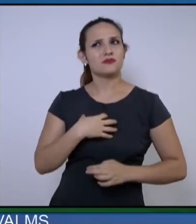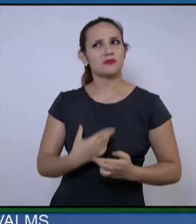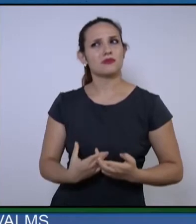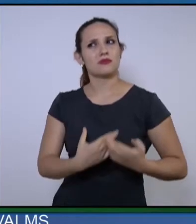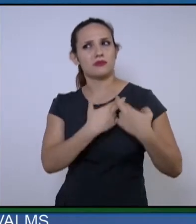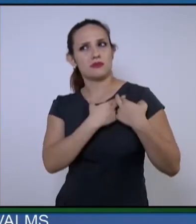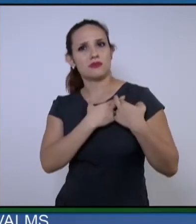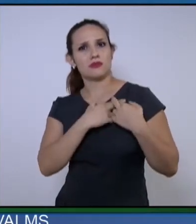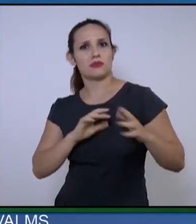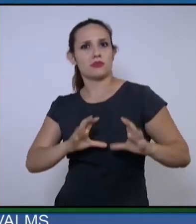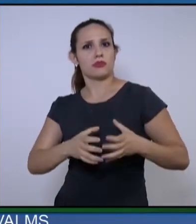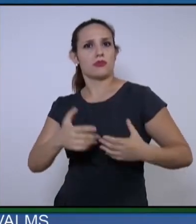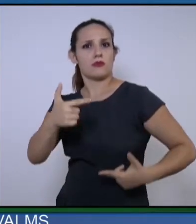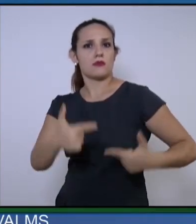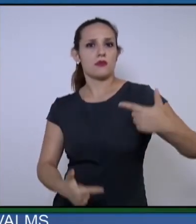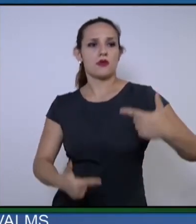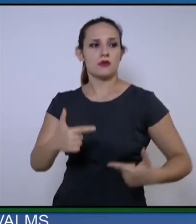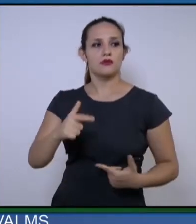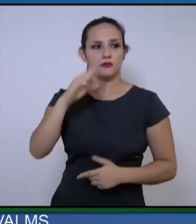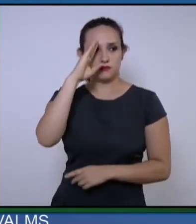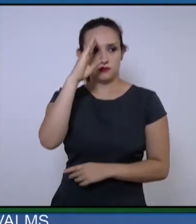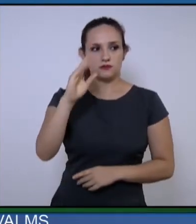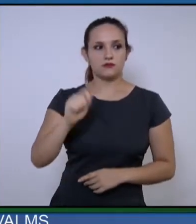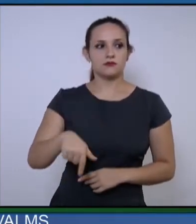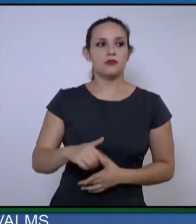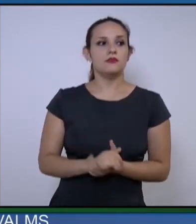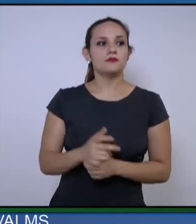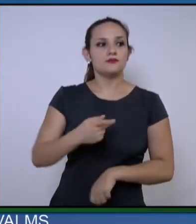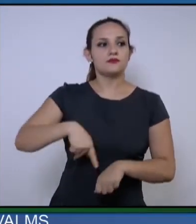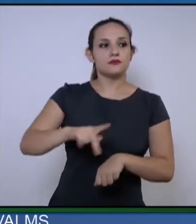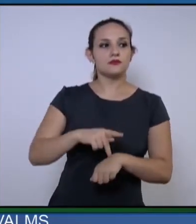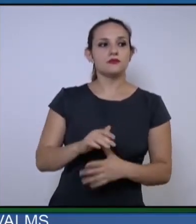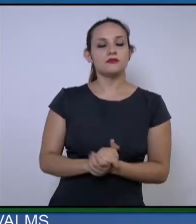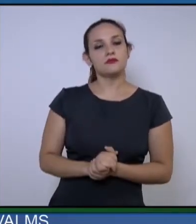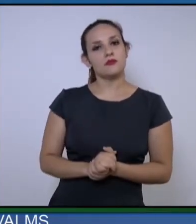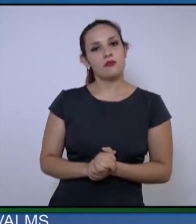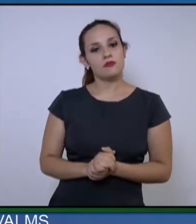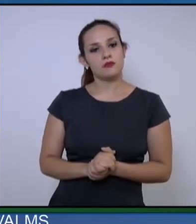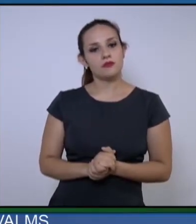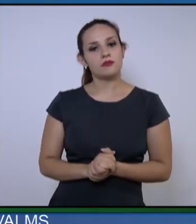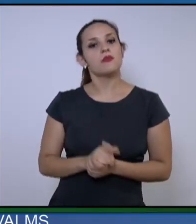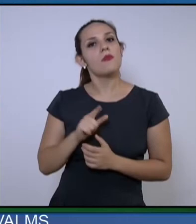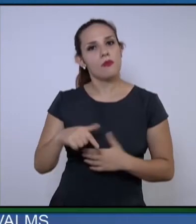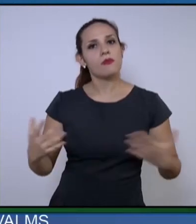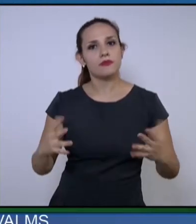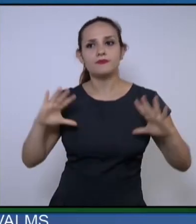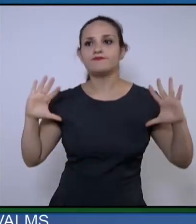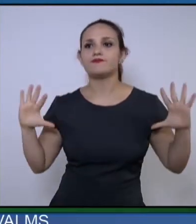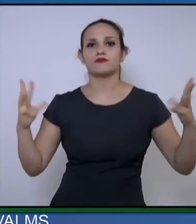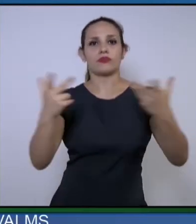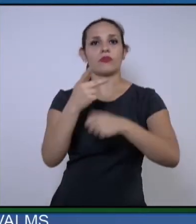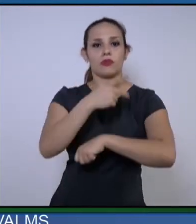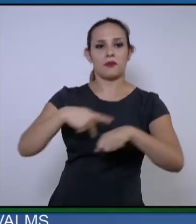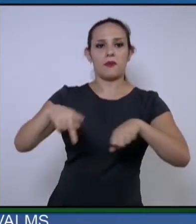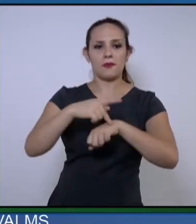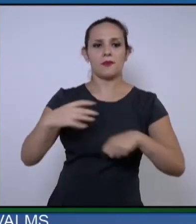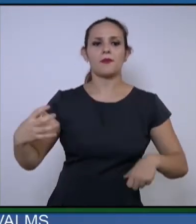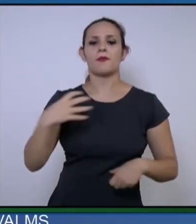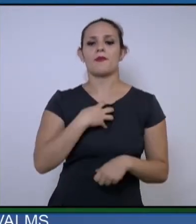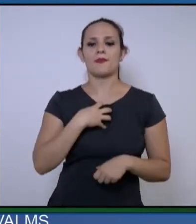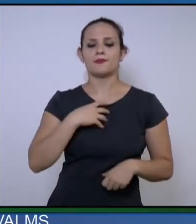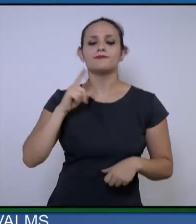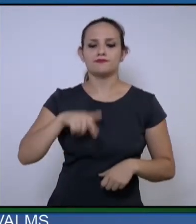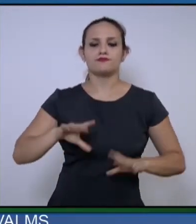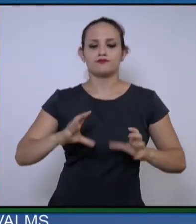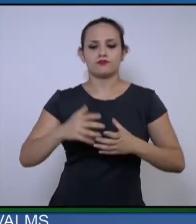política, principalmente desse país. A morte da Marielle seja um motivo de responsabilidade da classe